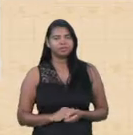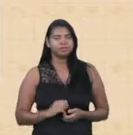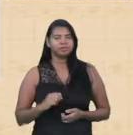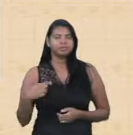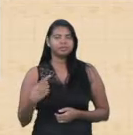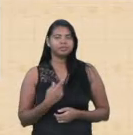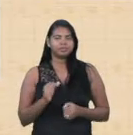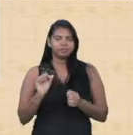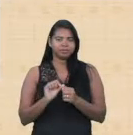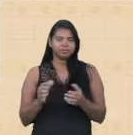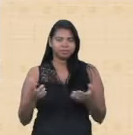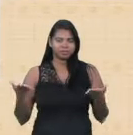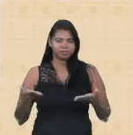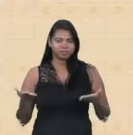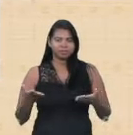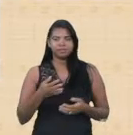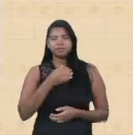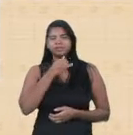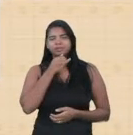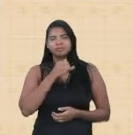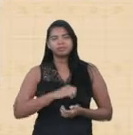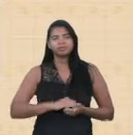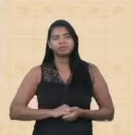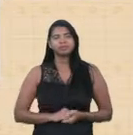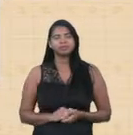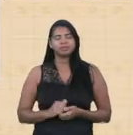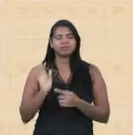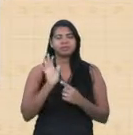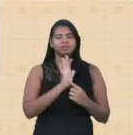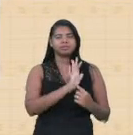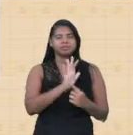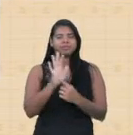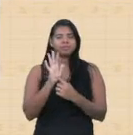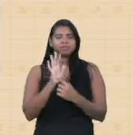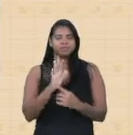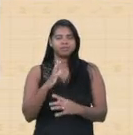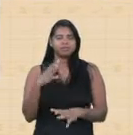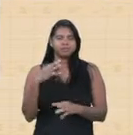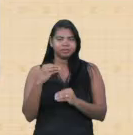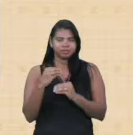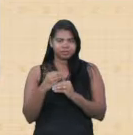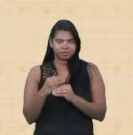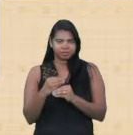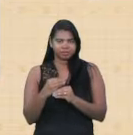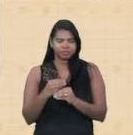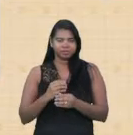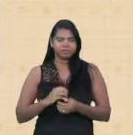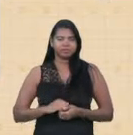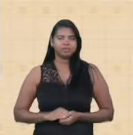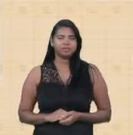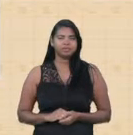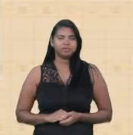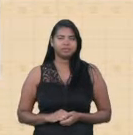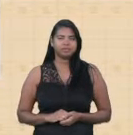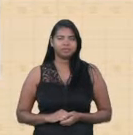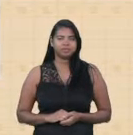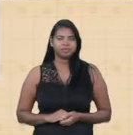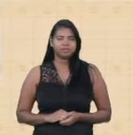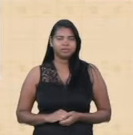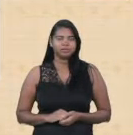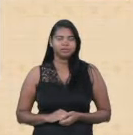fazer agora é o seguinte, nós vamos representar por meio do dedo indicador o